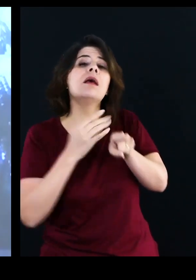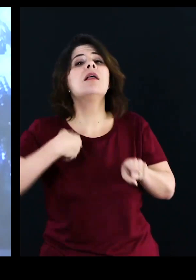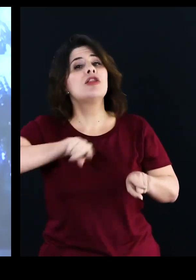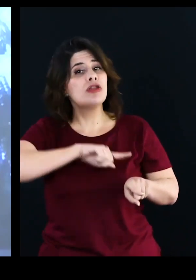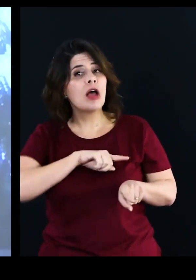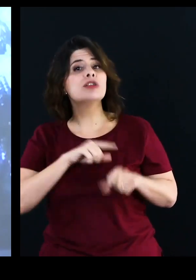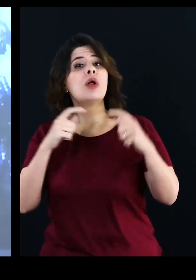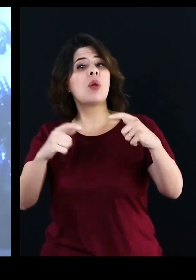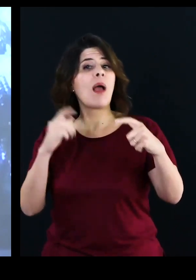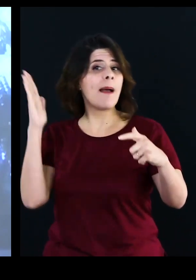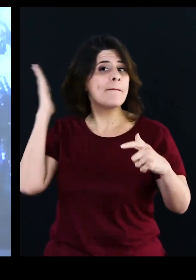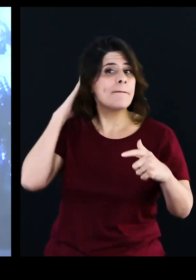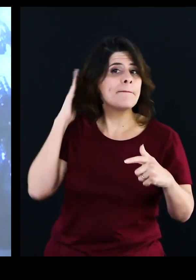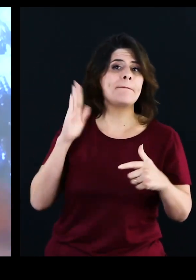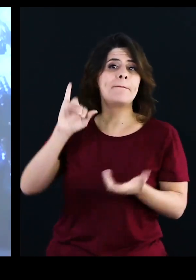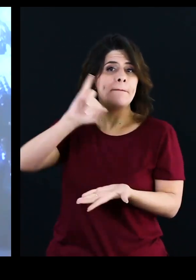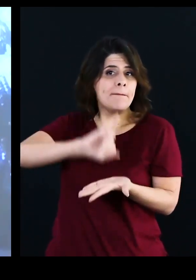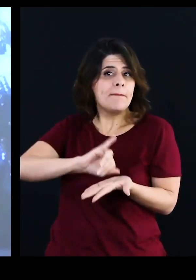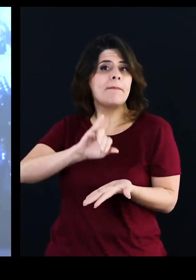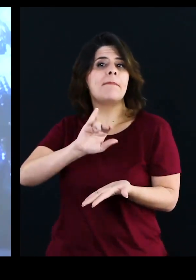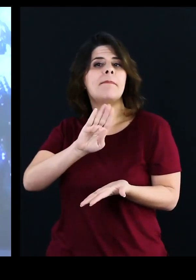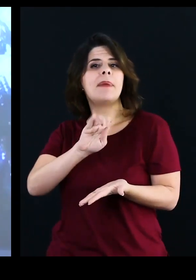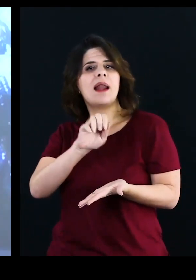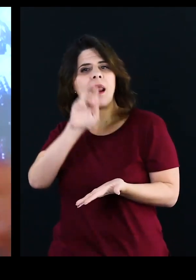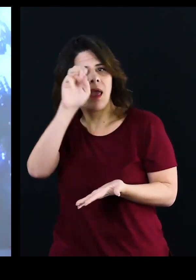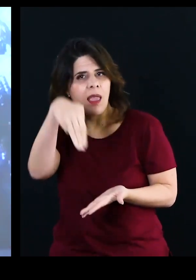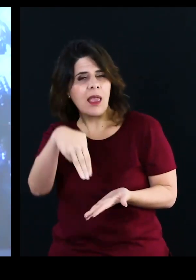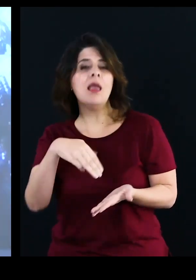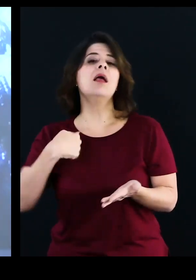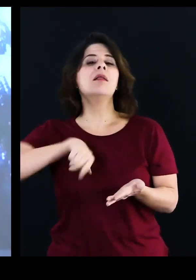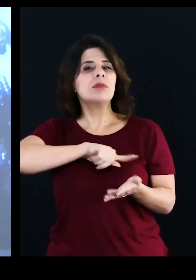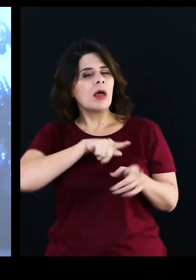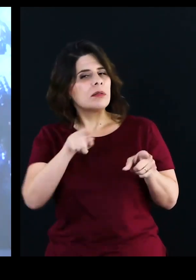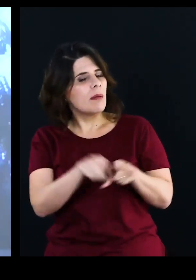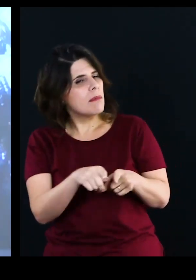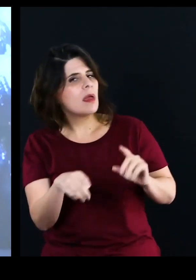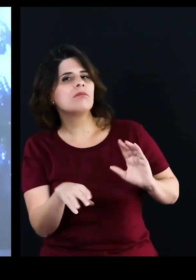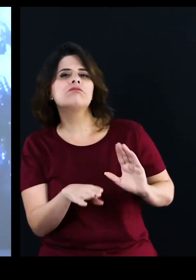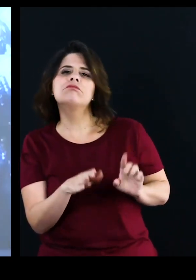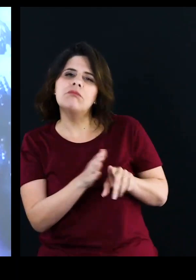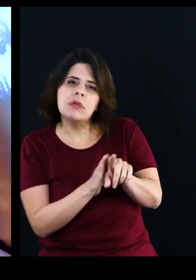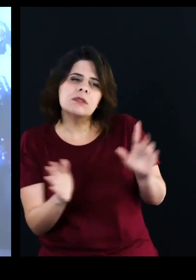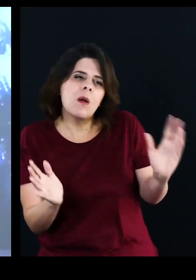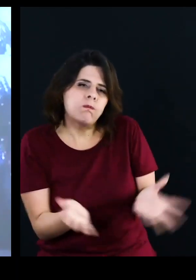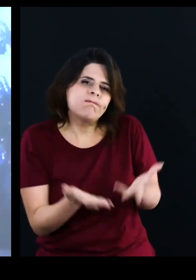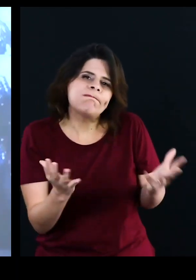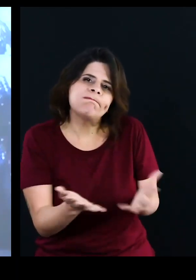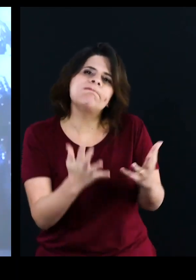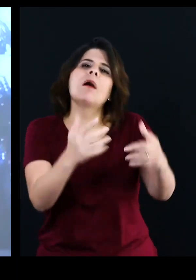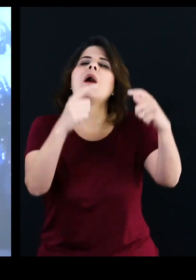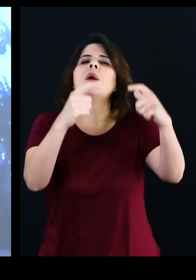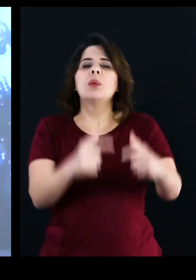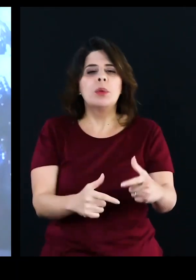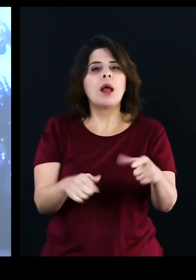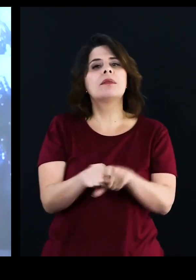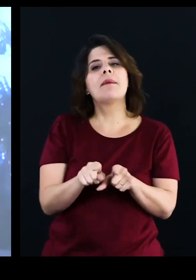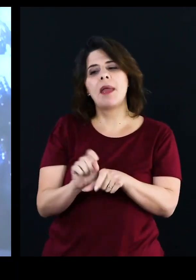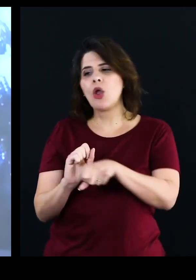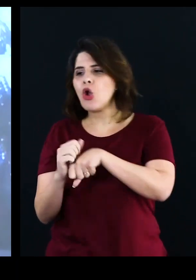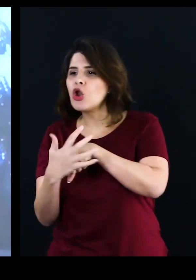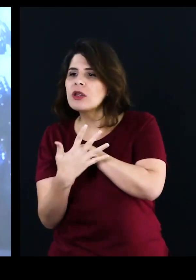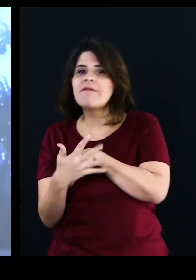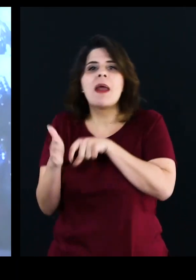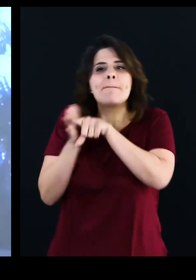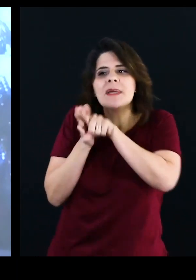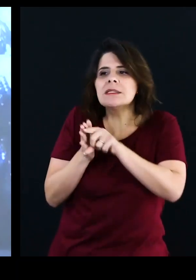parceria, inclusive em torno do Covid e outras coisas de pesquisa com outras organizações, nesse momento atuando,